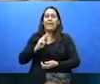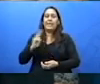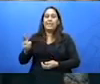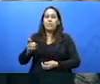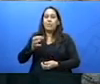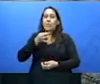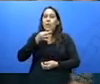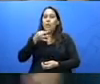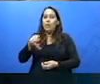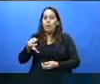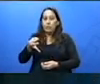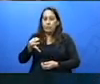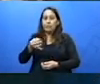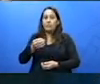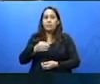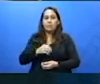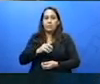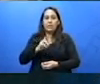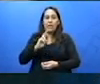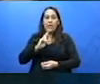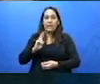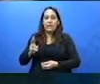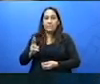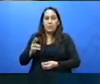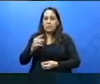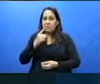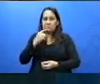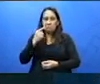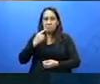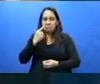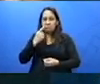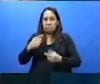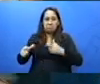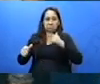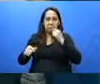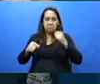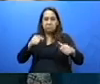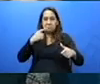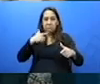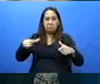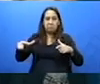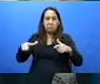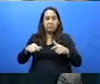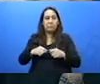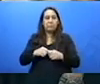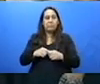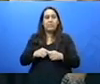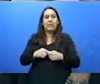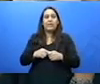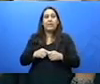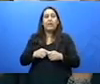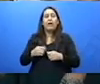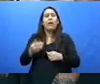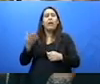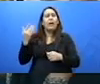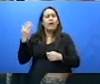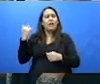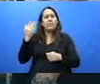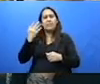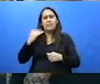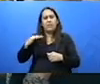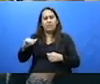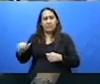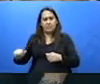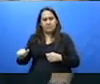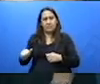Responda oralmente. Então, agora aqui a gente só vai conversar, certo? A infância de Blandina, que é